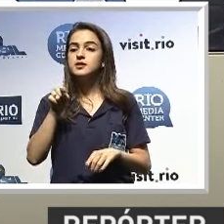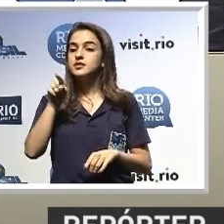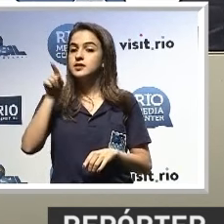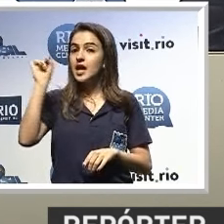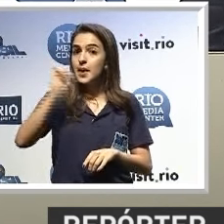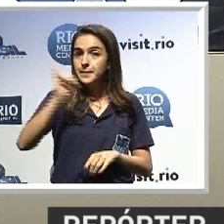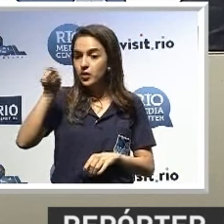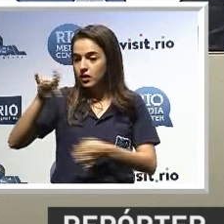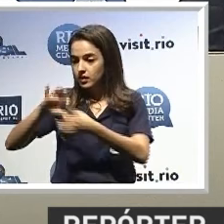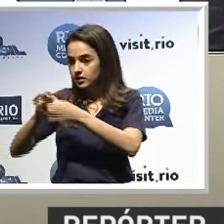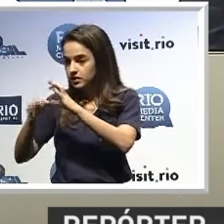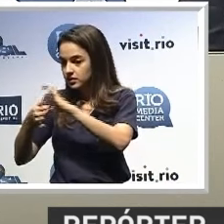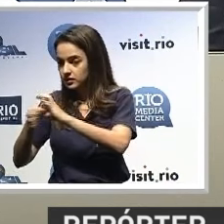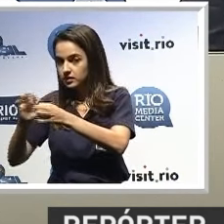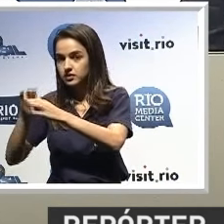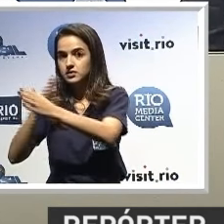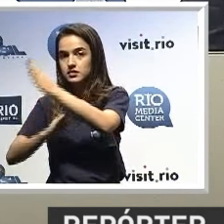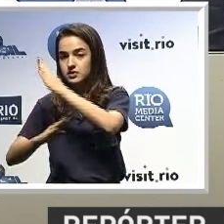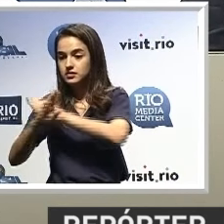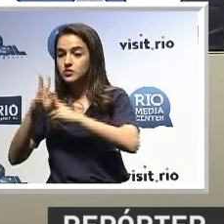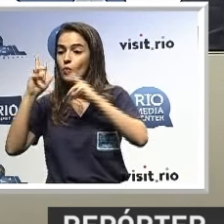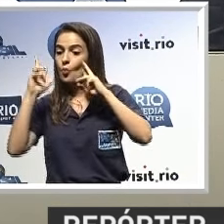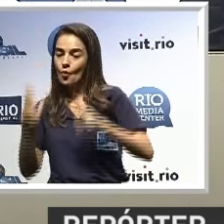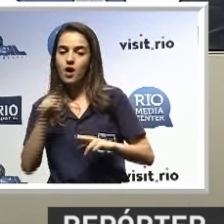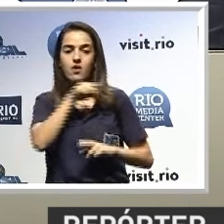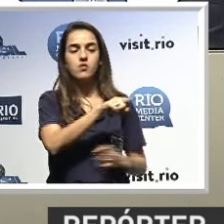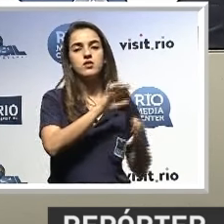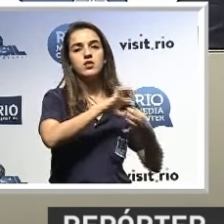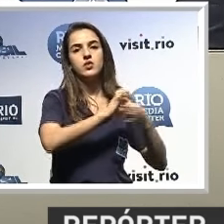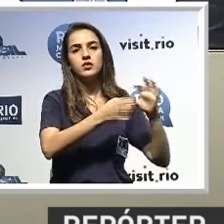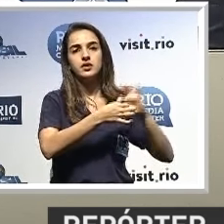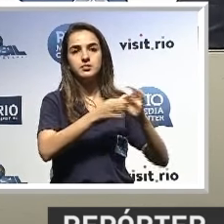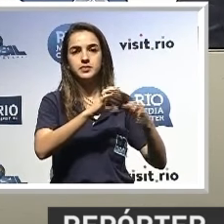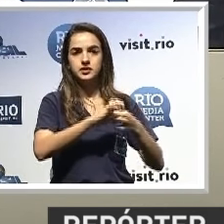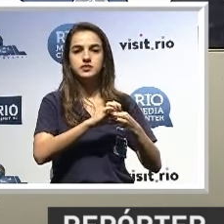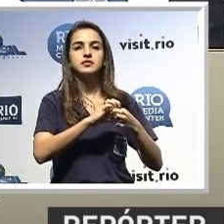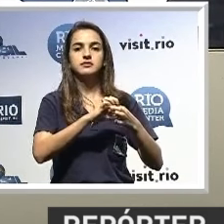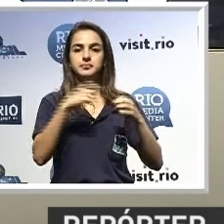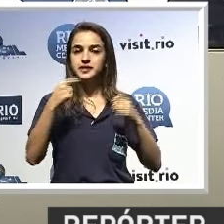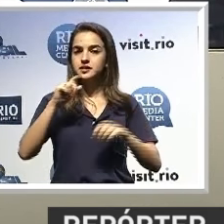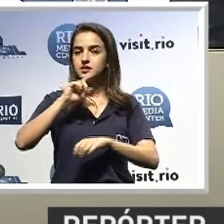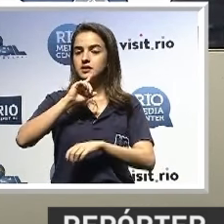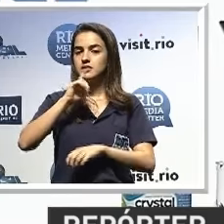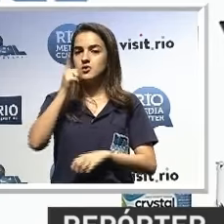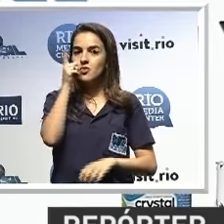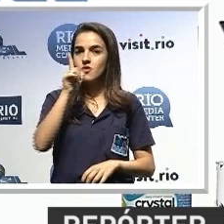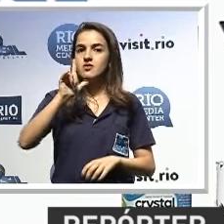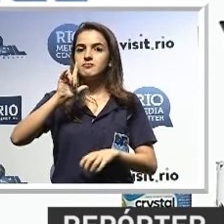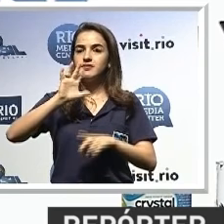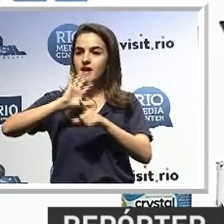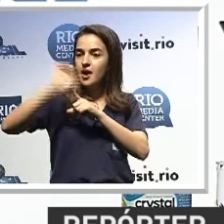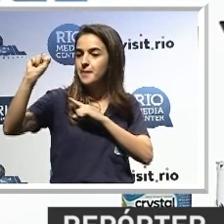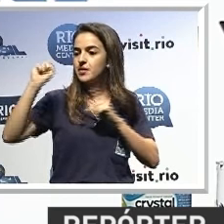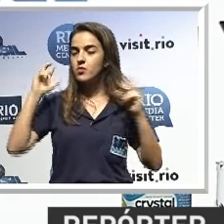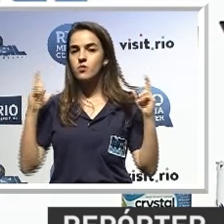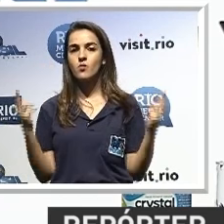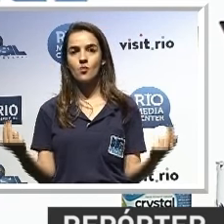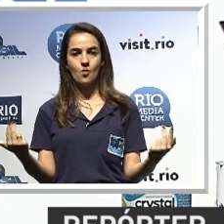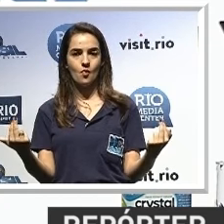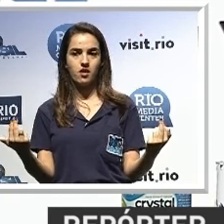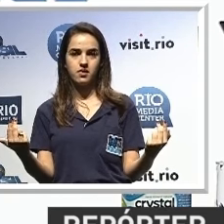importância quanto, ou até mais importância, ao sucesso dos Jogos Paralímpicos do